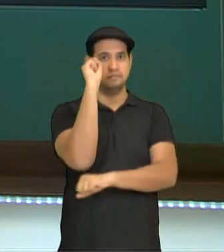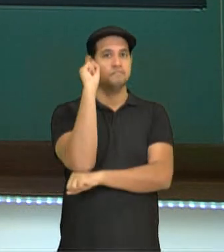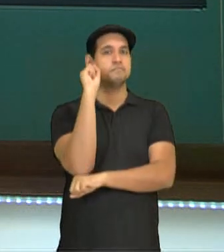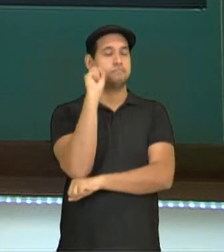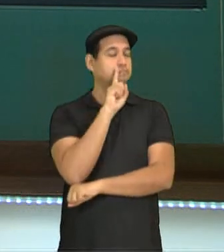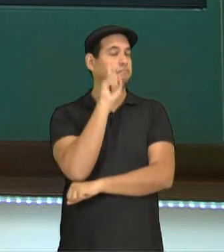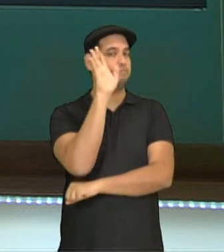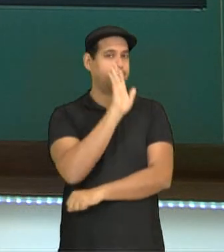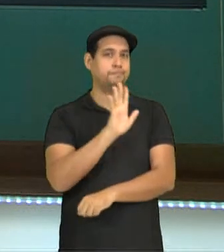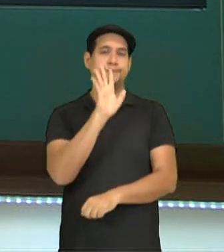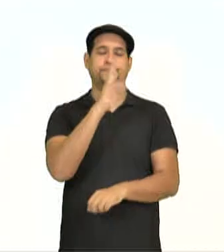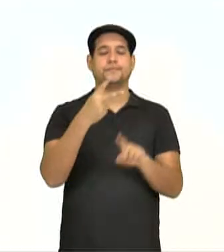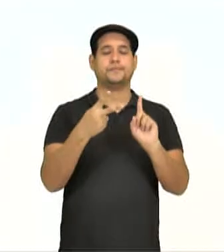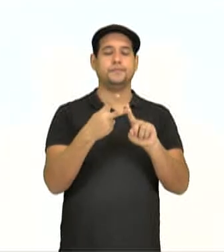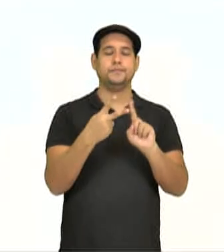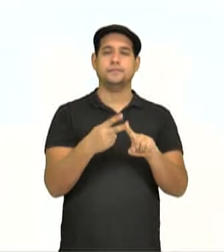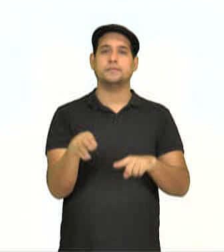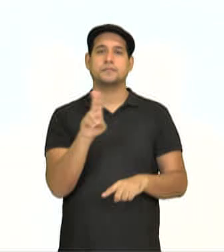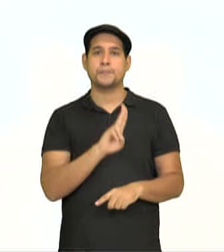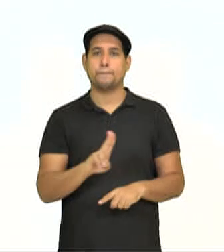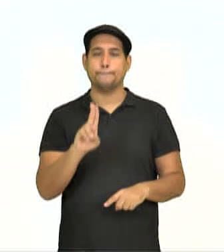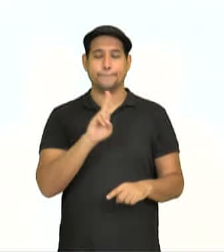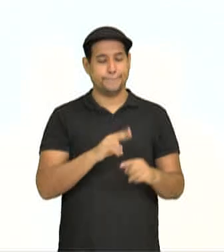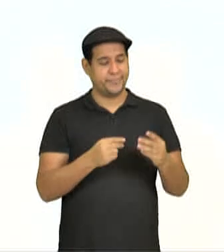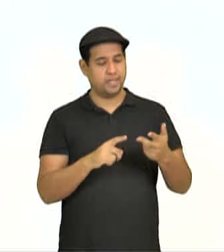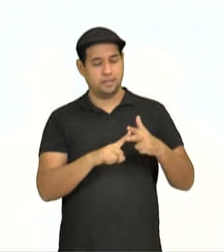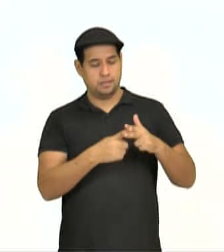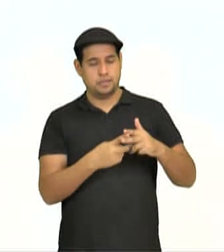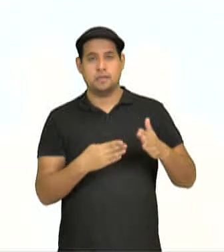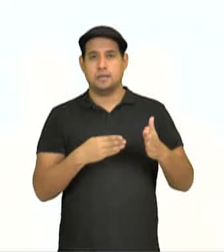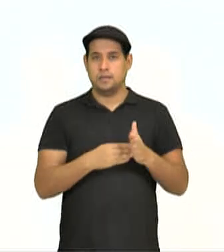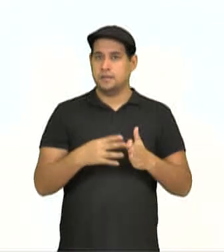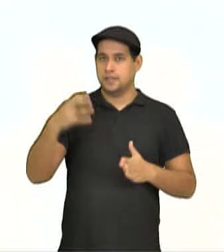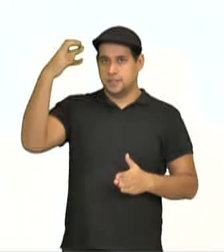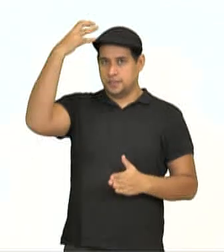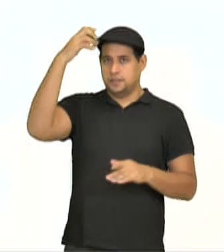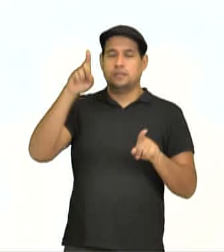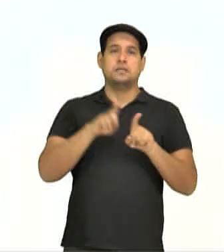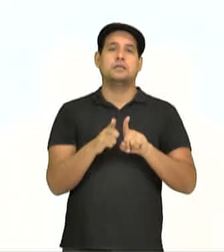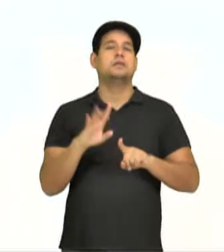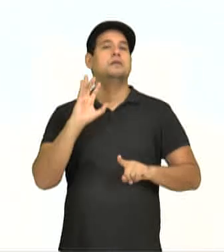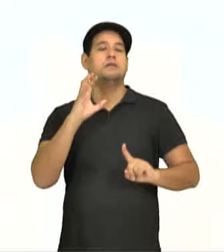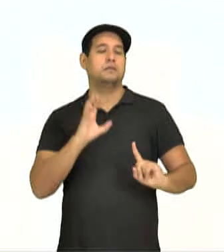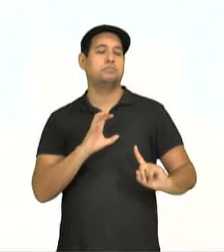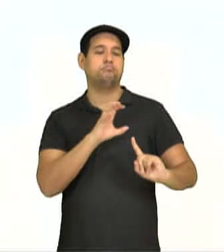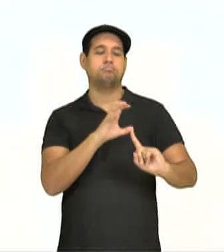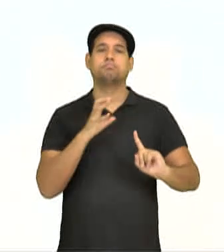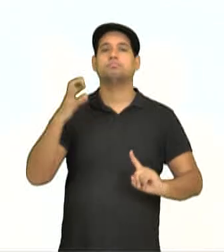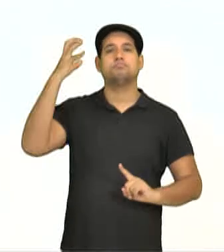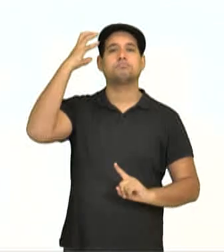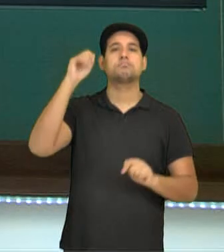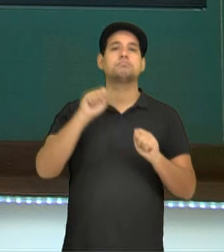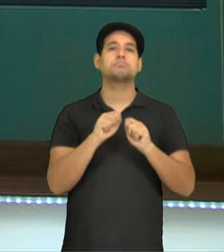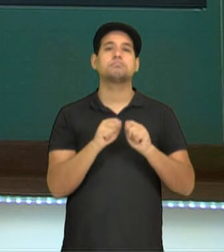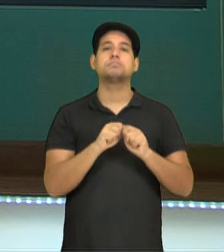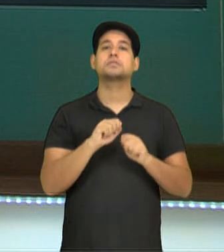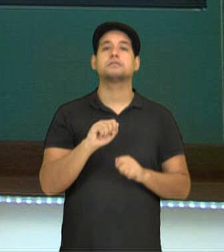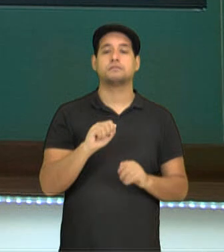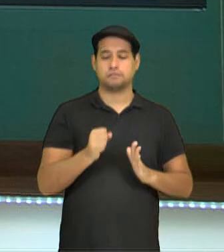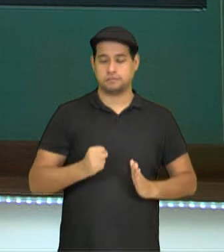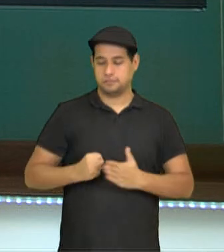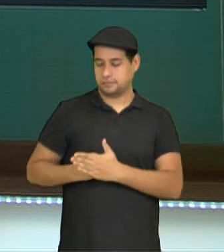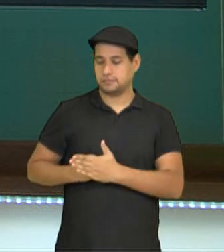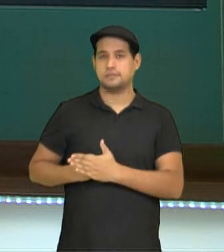tá? 2, colocar uma peça entre o rei e a peça que estiver atacando o rei, formando um escudo. No